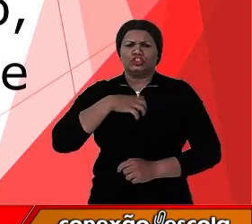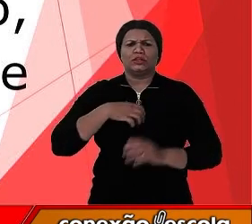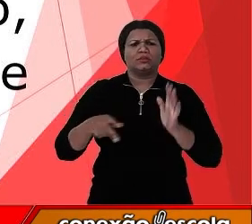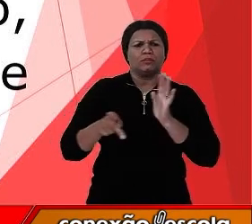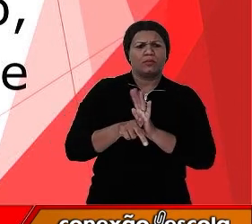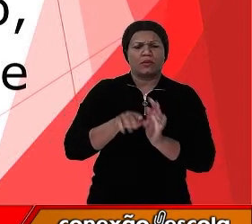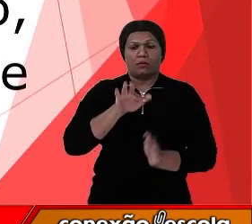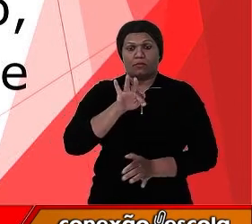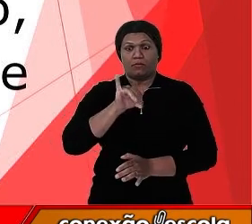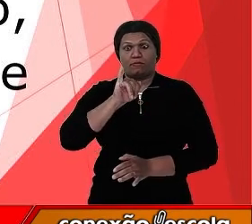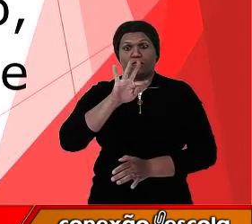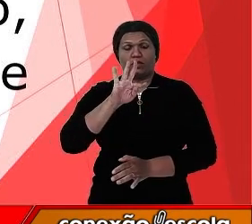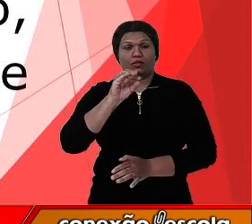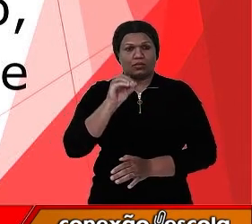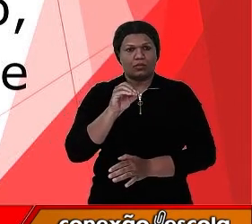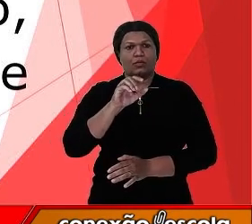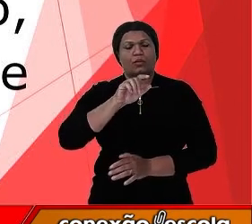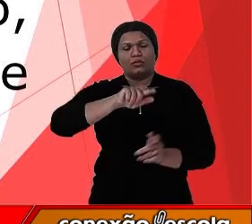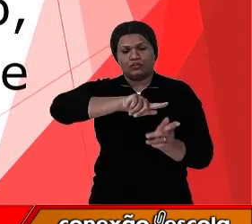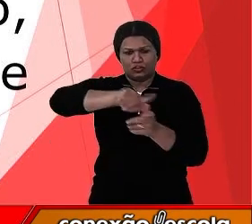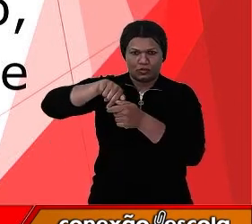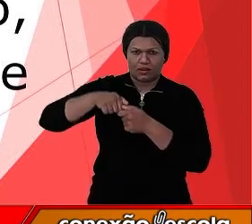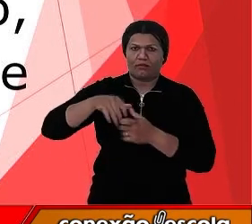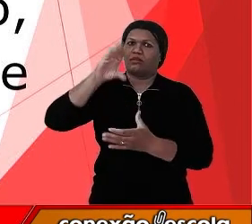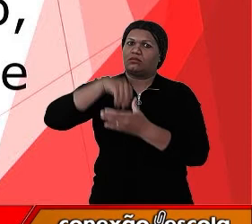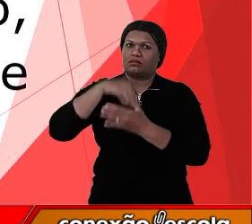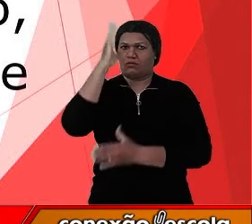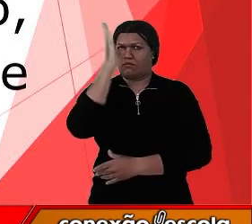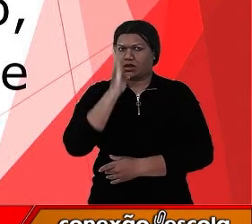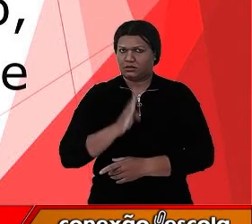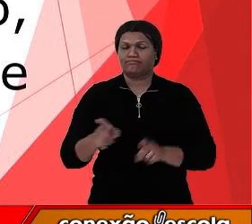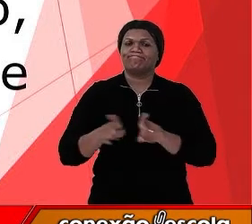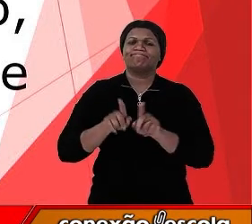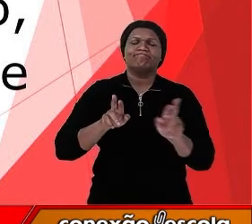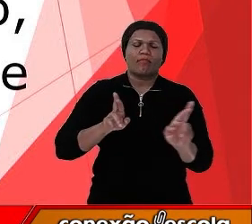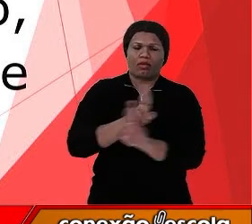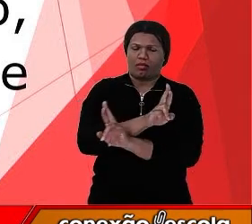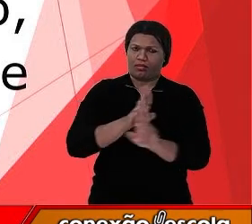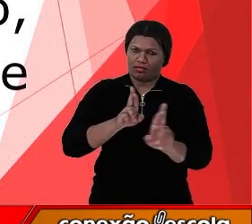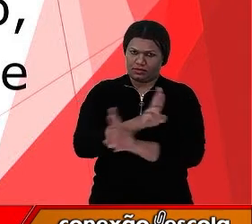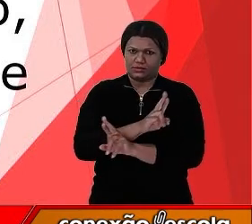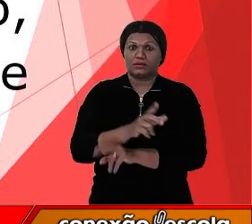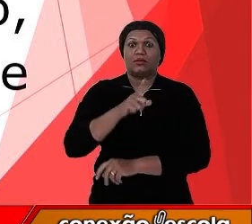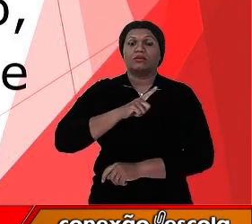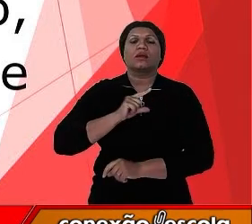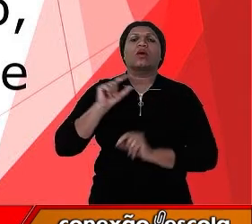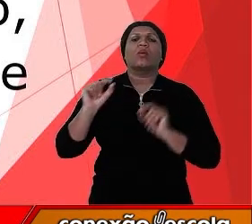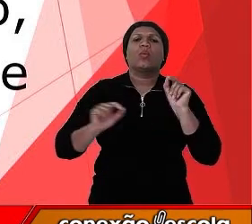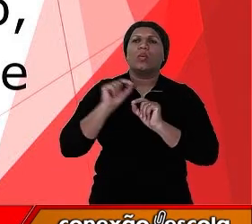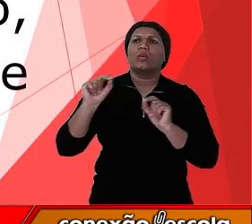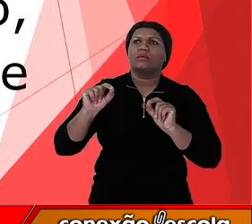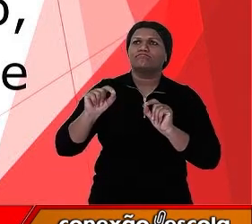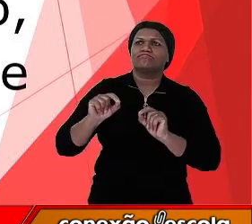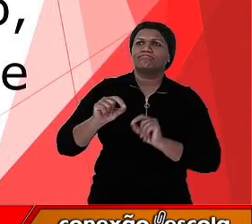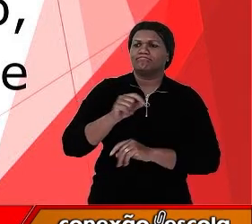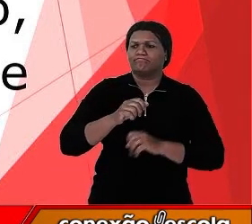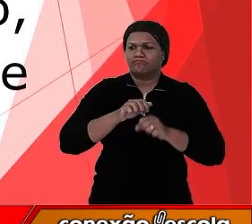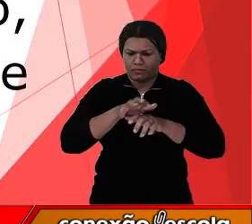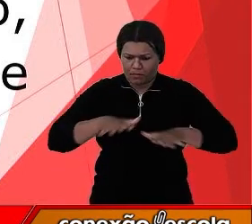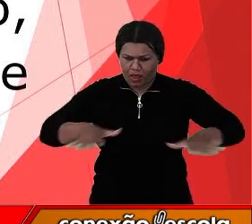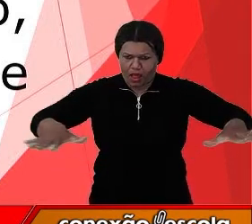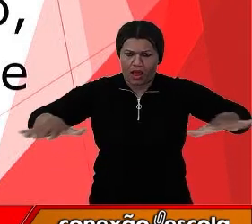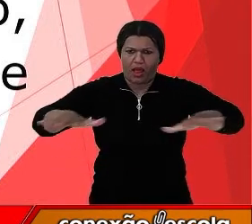fitogeográficas do Brasil EA relação que nós temos em uma paisagem de